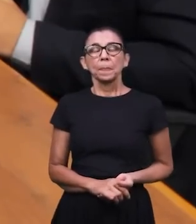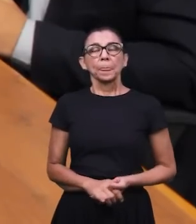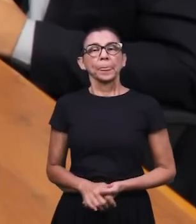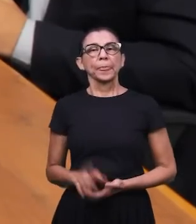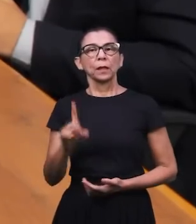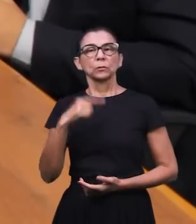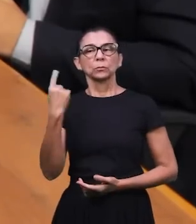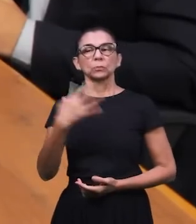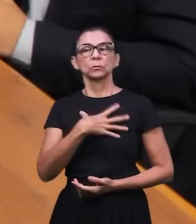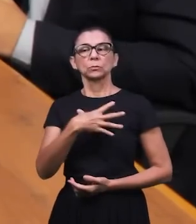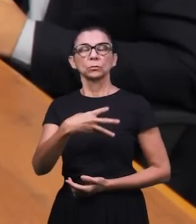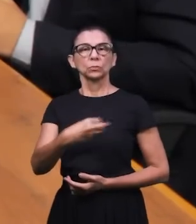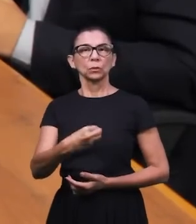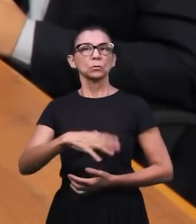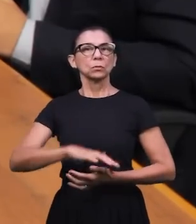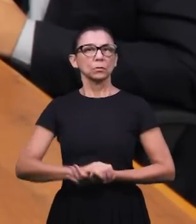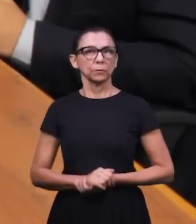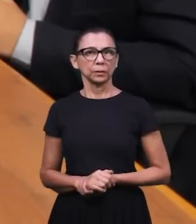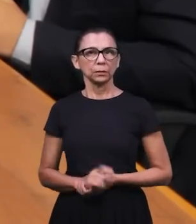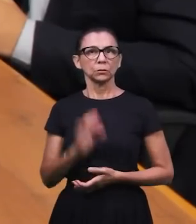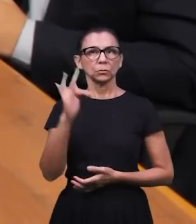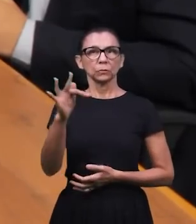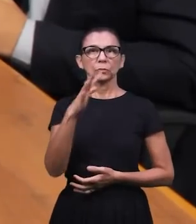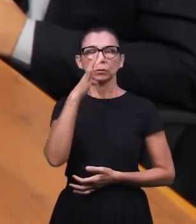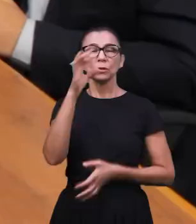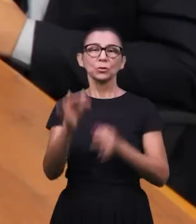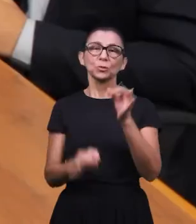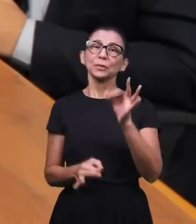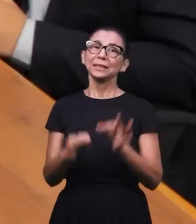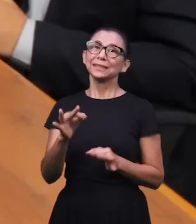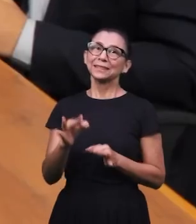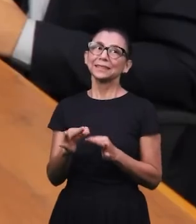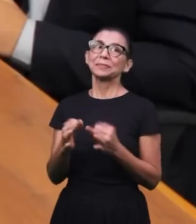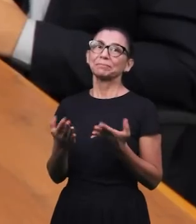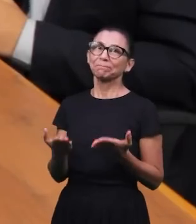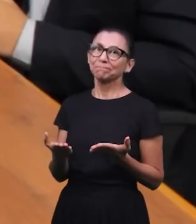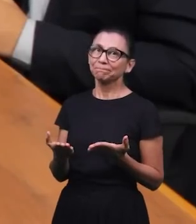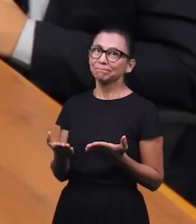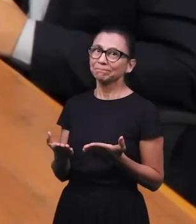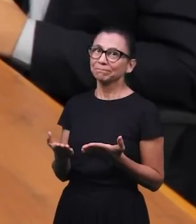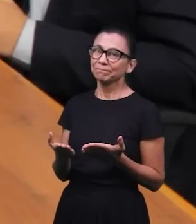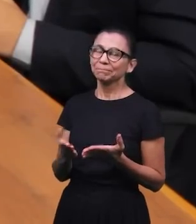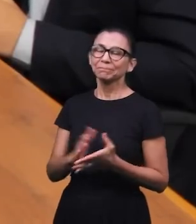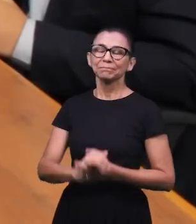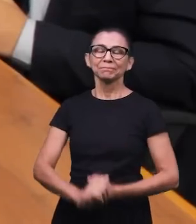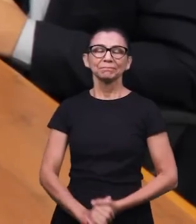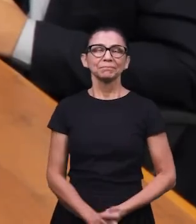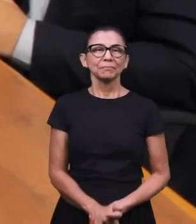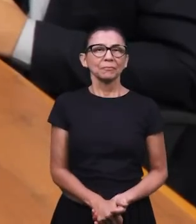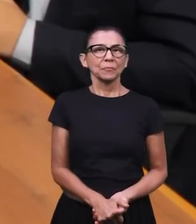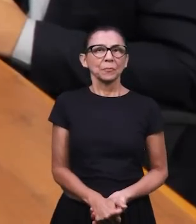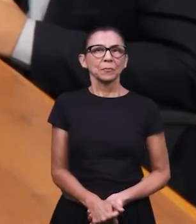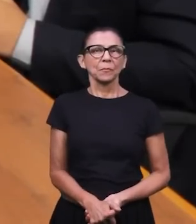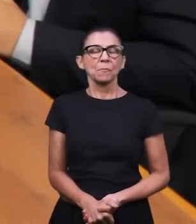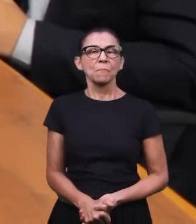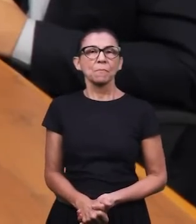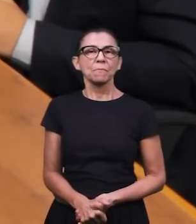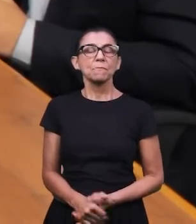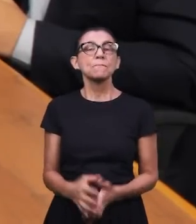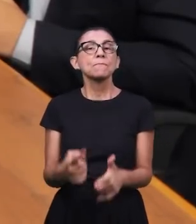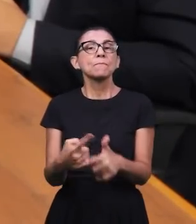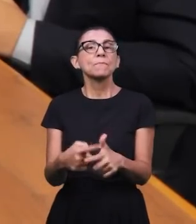vossos filhos, seus filhos não fazem isso também, eles serão vossos juízes. Na verdade, observa só, os filhos são nossos juízes. Por